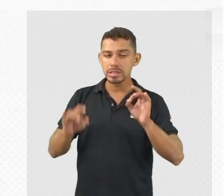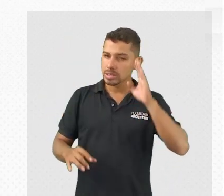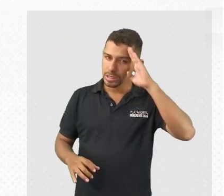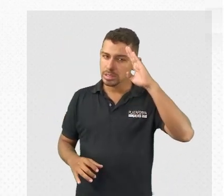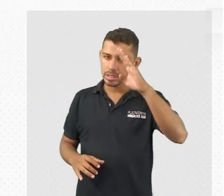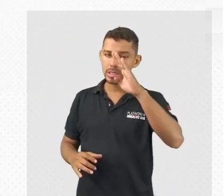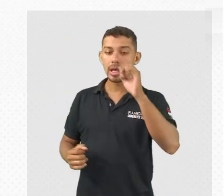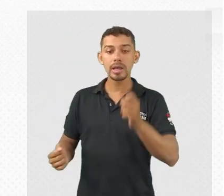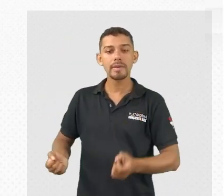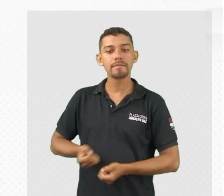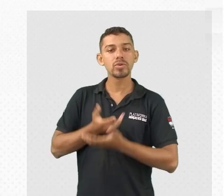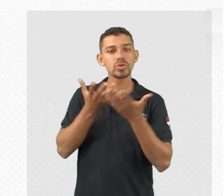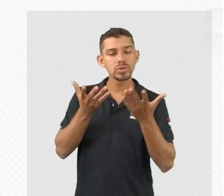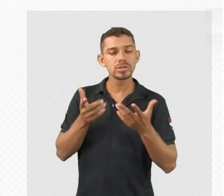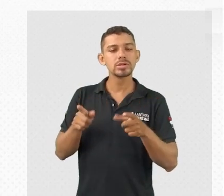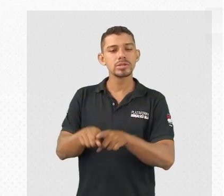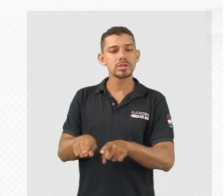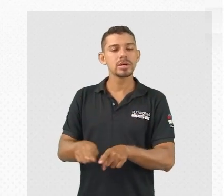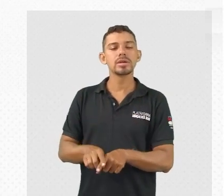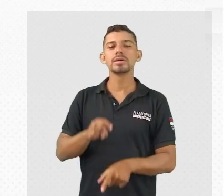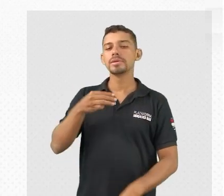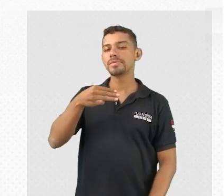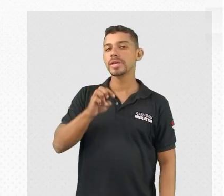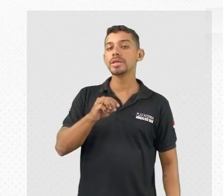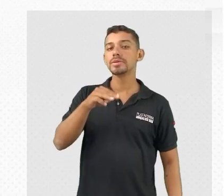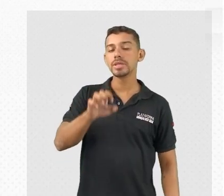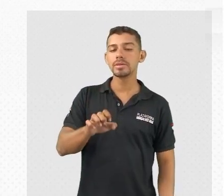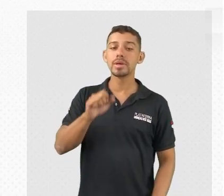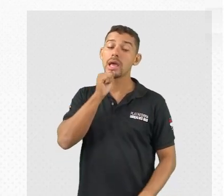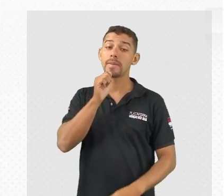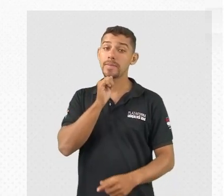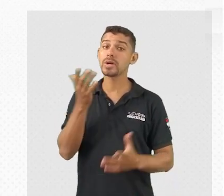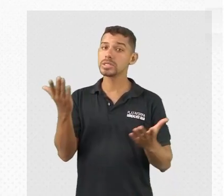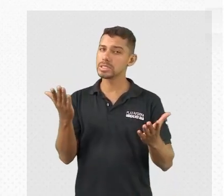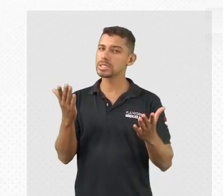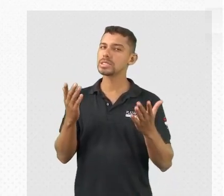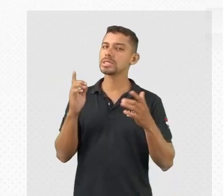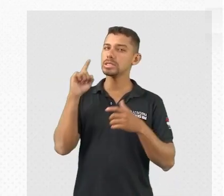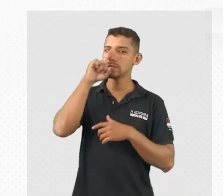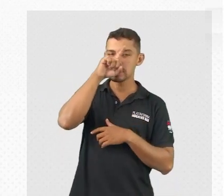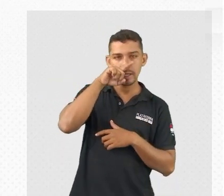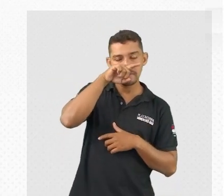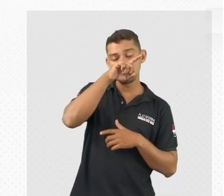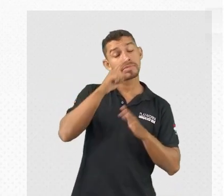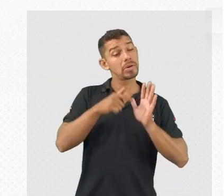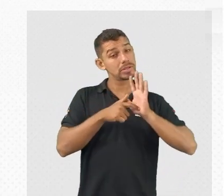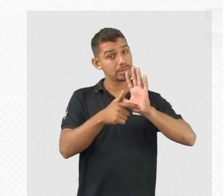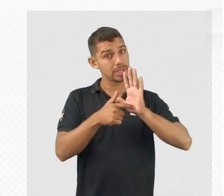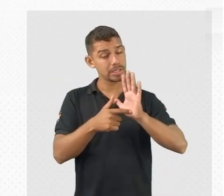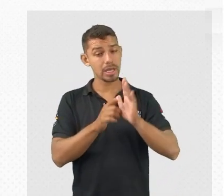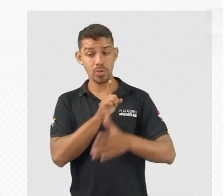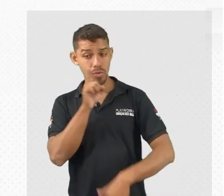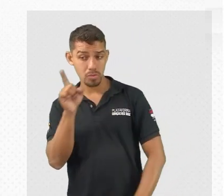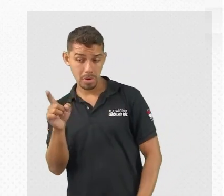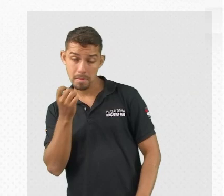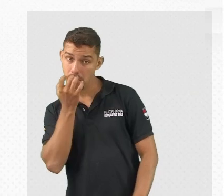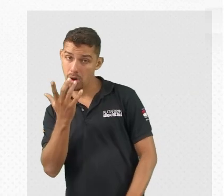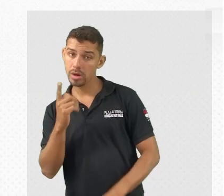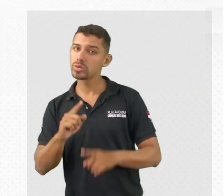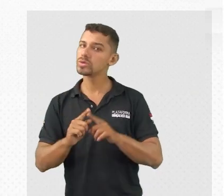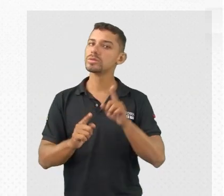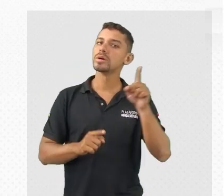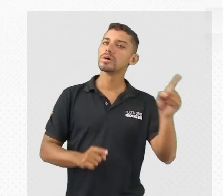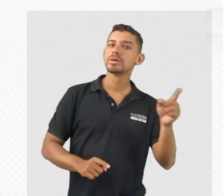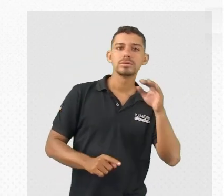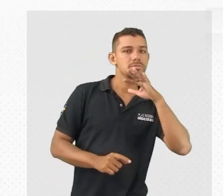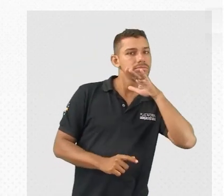tanto em produzir como em consumir memes, pode ser uma faca de dois gumes, ou seja, ela pode representar tanto uma coisa positiva